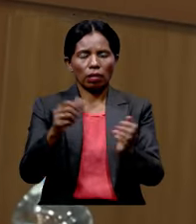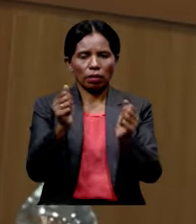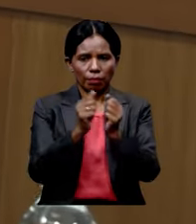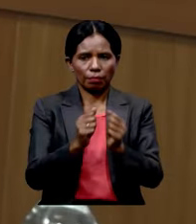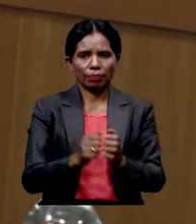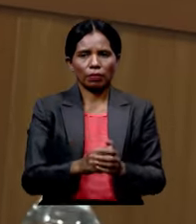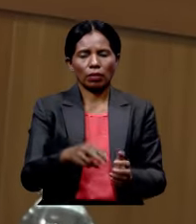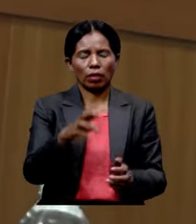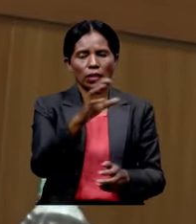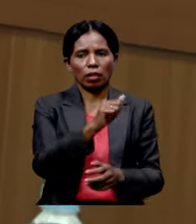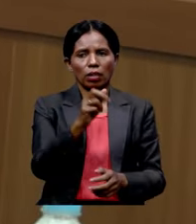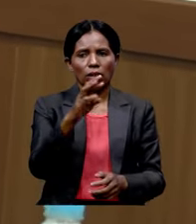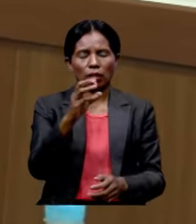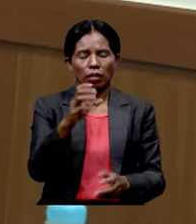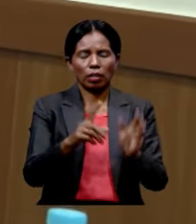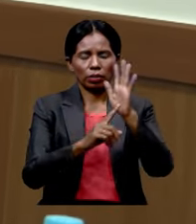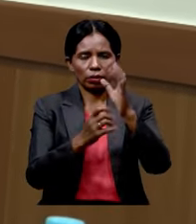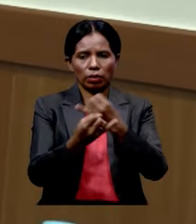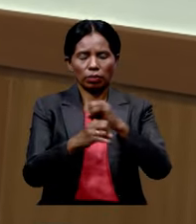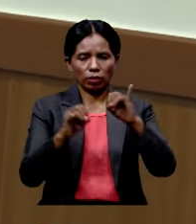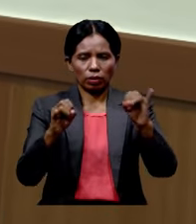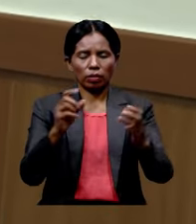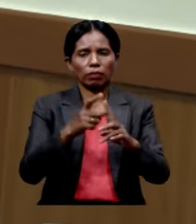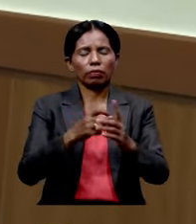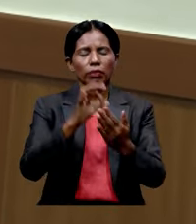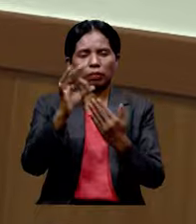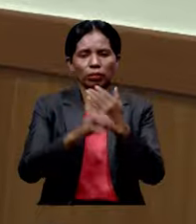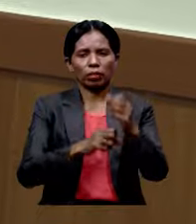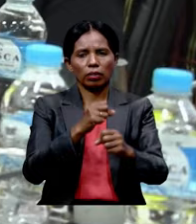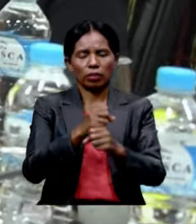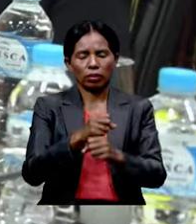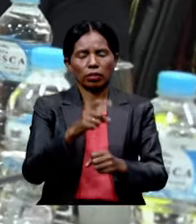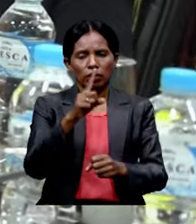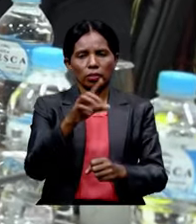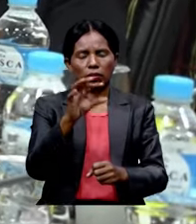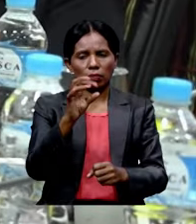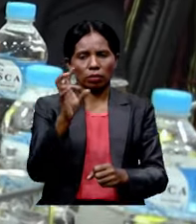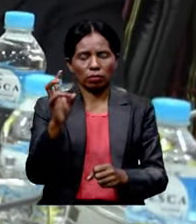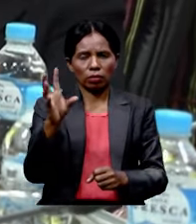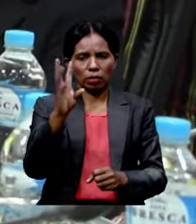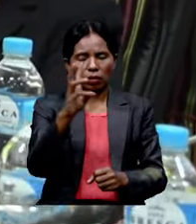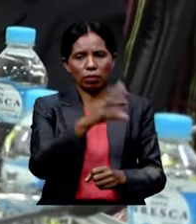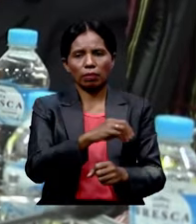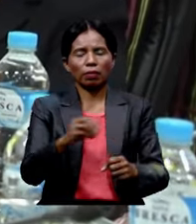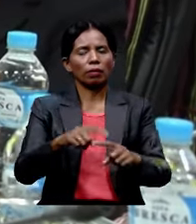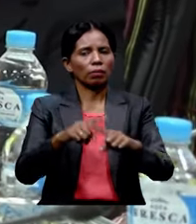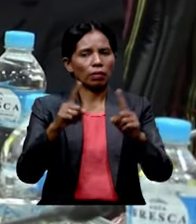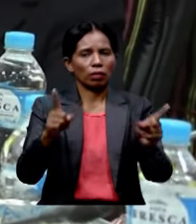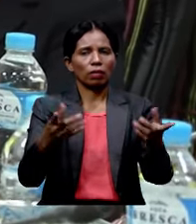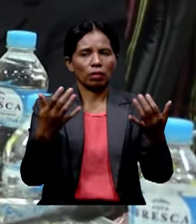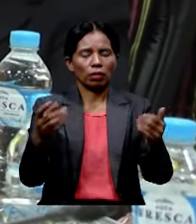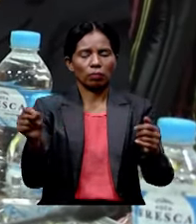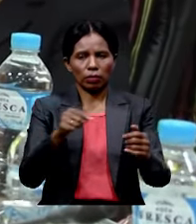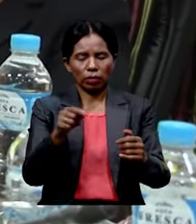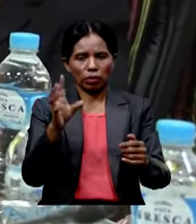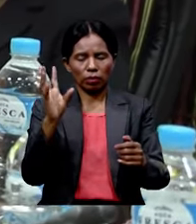República Árabe Saharaui proclama na independência e em fevereiro tinang reunida a tusia hitul resinen, husi colonização espanhanien, mas bem quase por cento husi